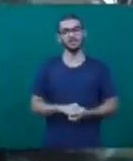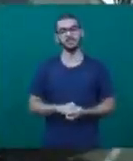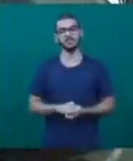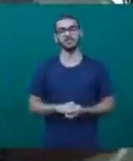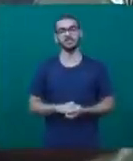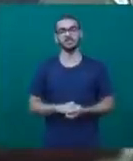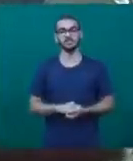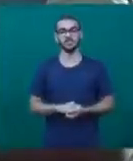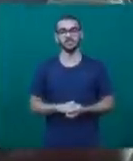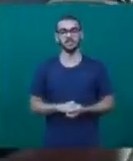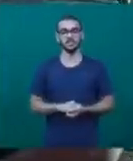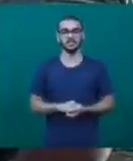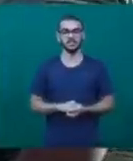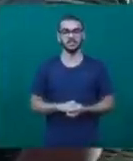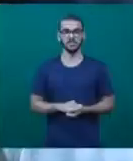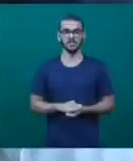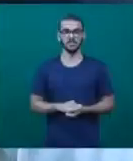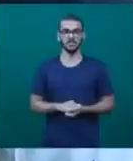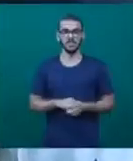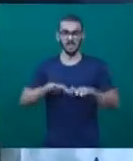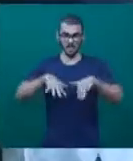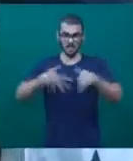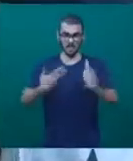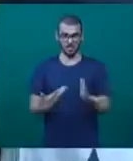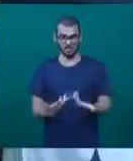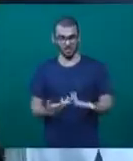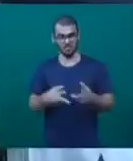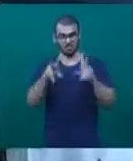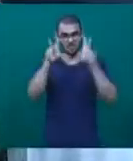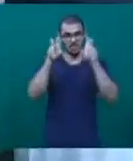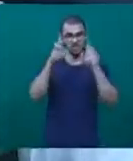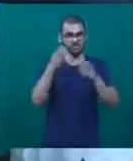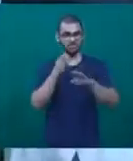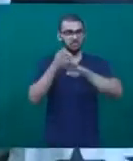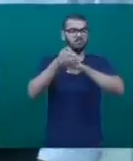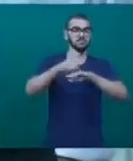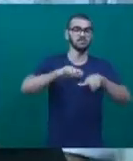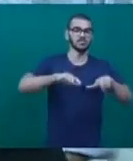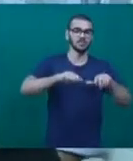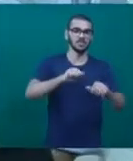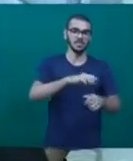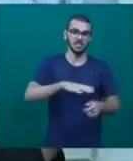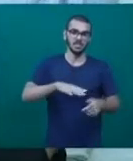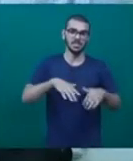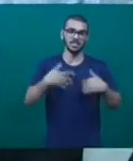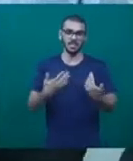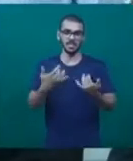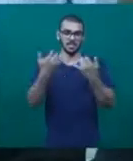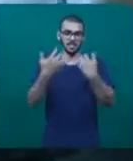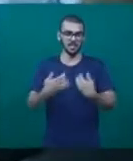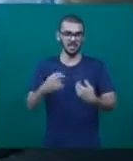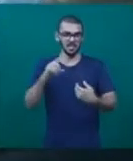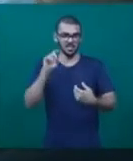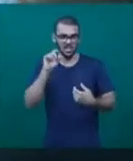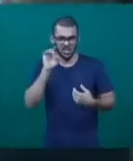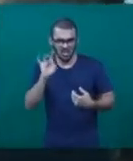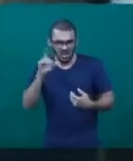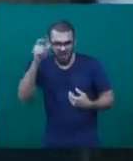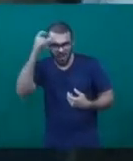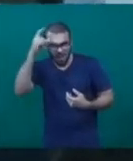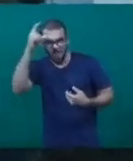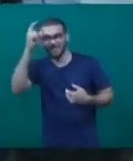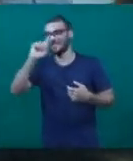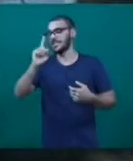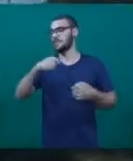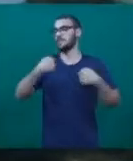menos o quê? 2 trocas de óleo. E quando o assunto é entrar no mercado de trabalho, Kleberson diz que não basta ter só conhecimento,